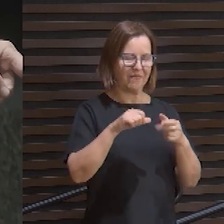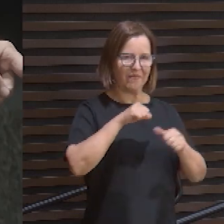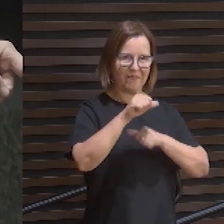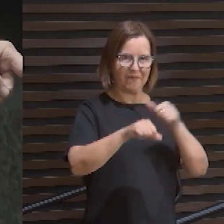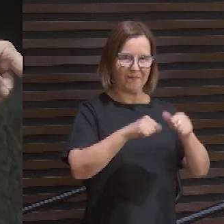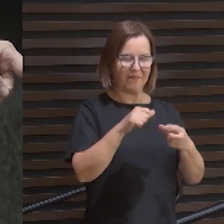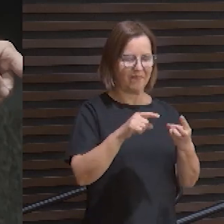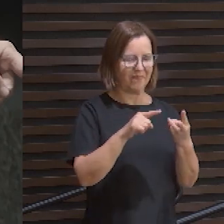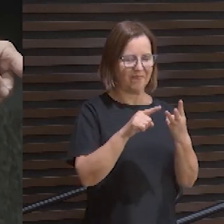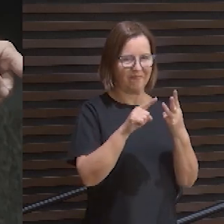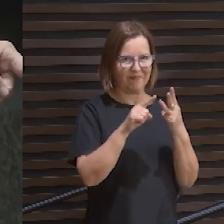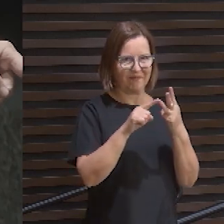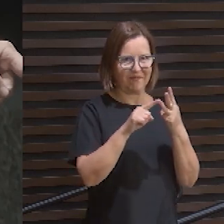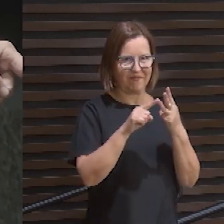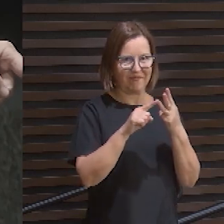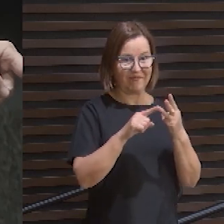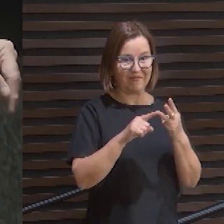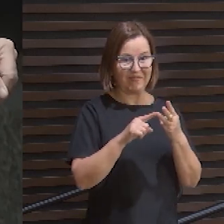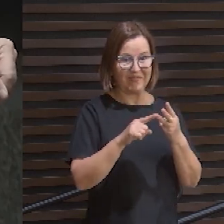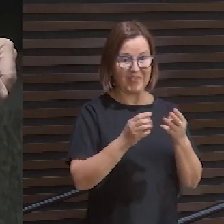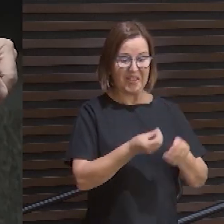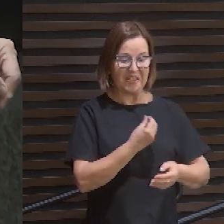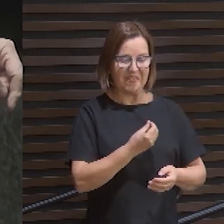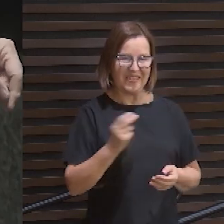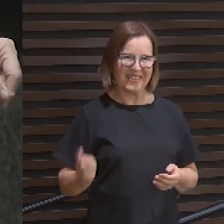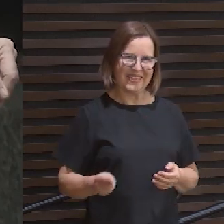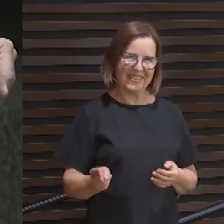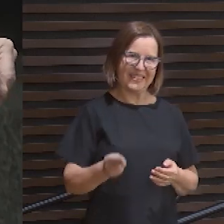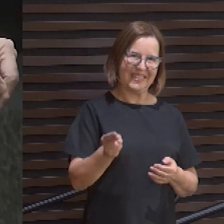transformação e eternidade.